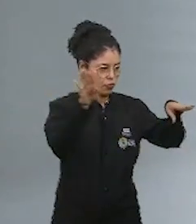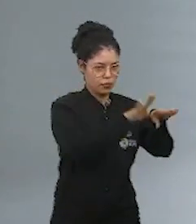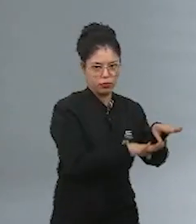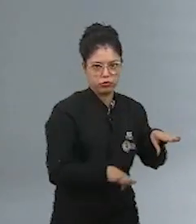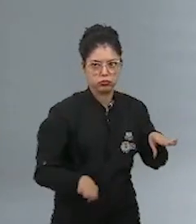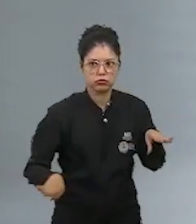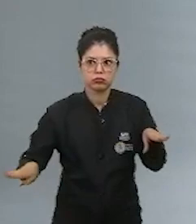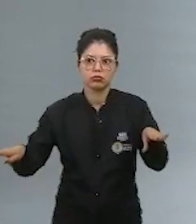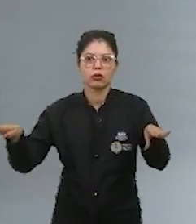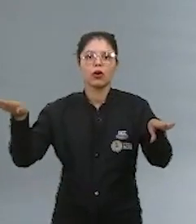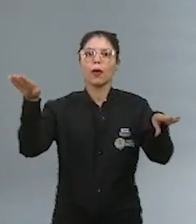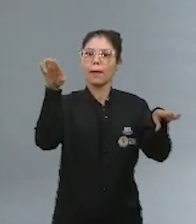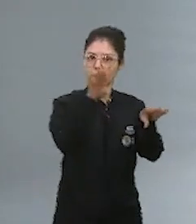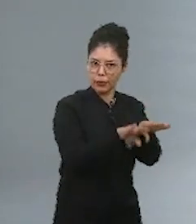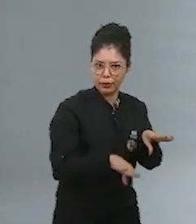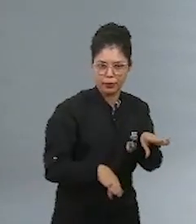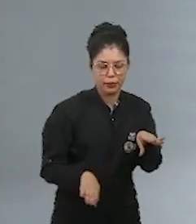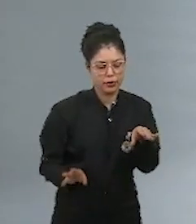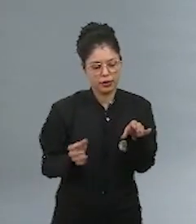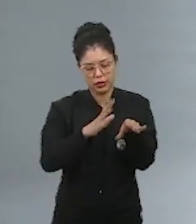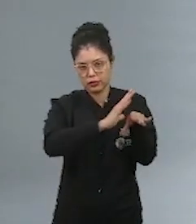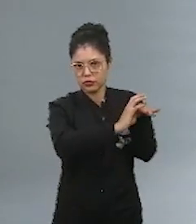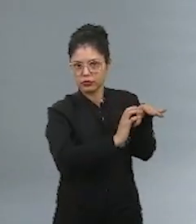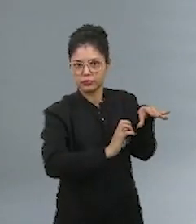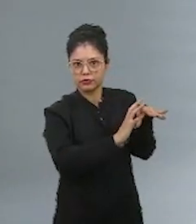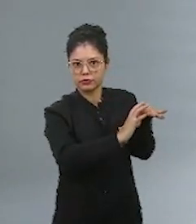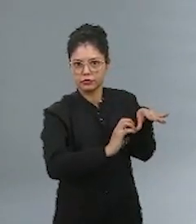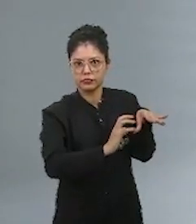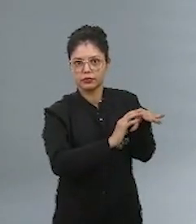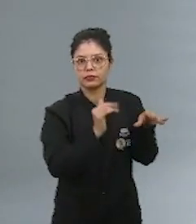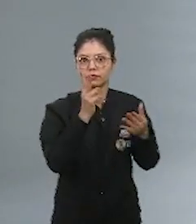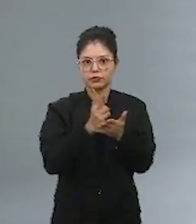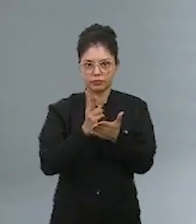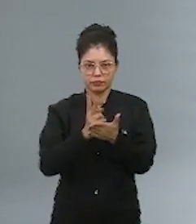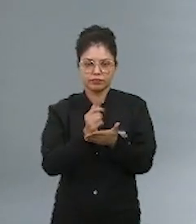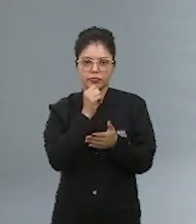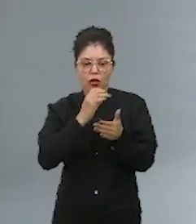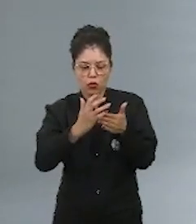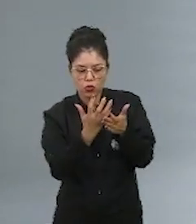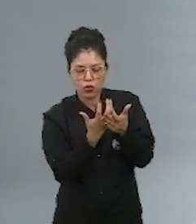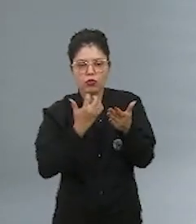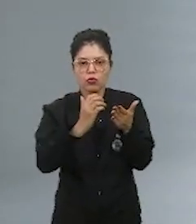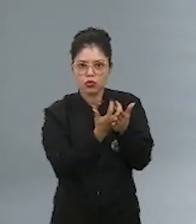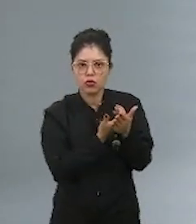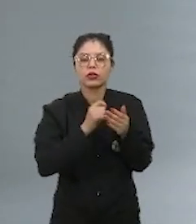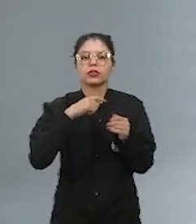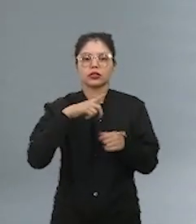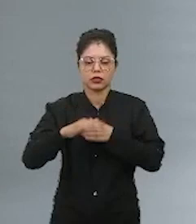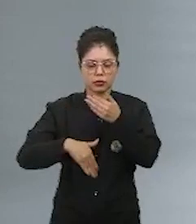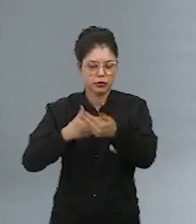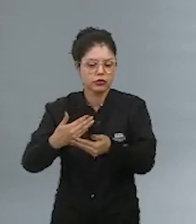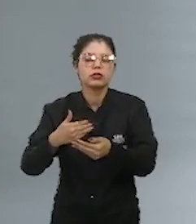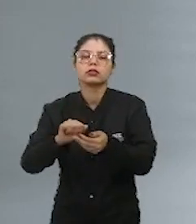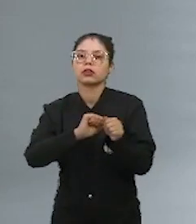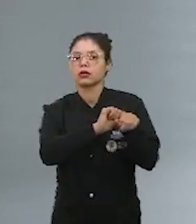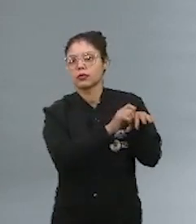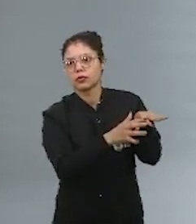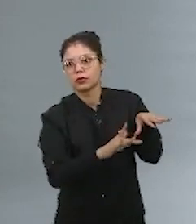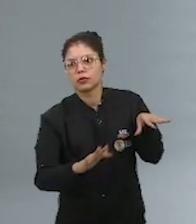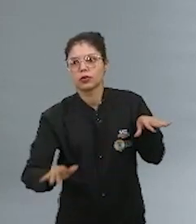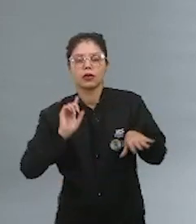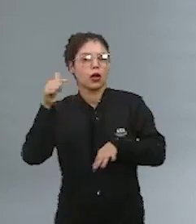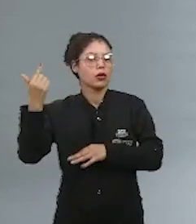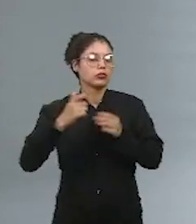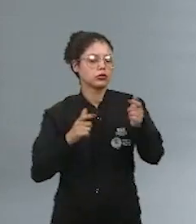rochas, traz toda aquela cavidade. Isso é um intemperismo químico. E esse material que vai sofrer esse processo de erosão, ele vai para